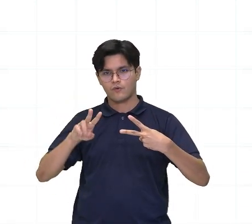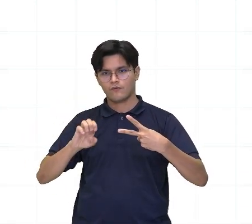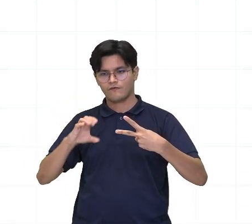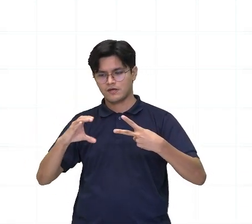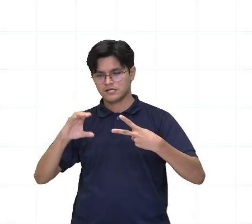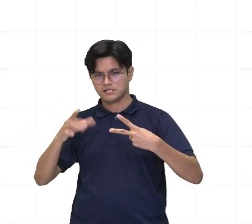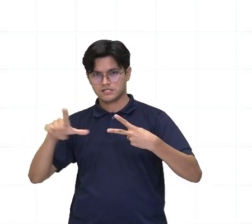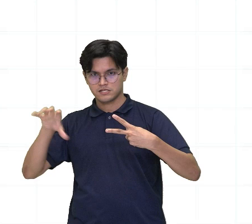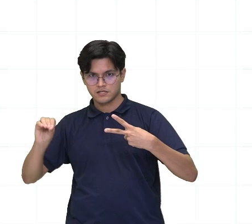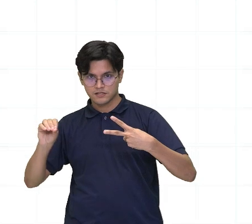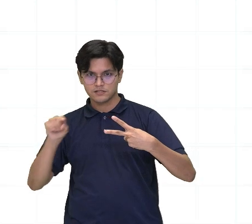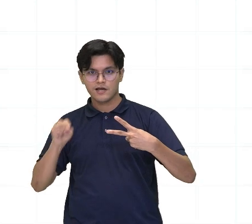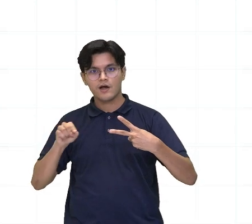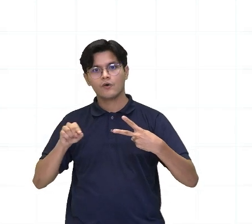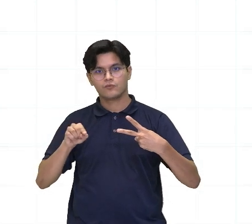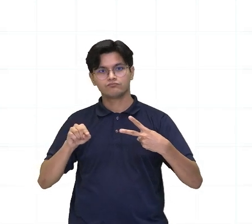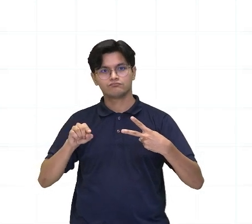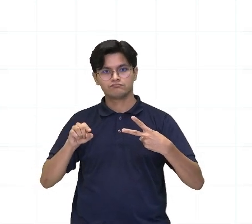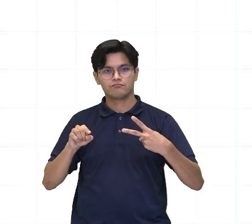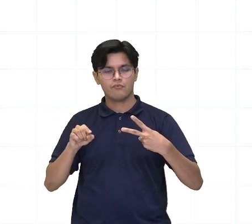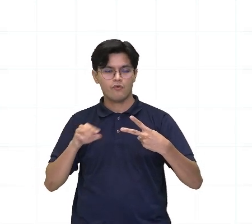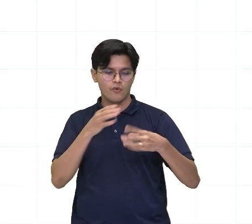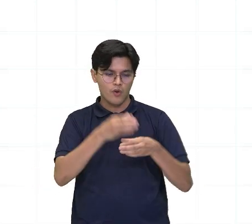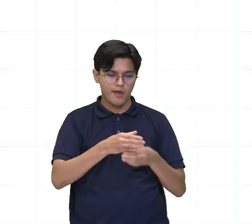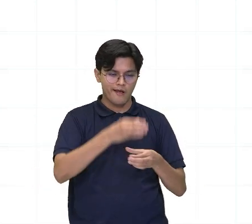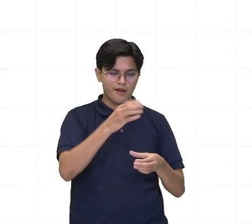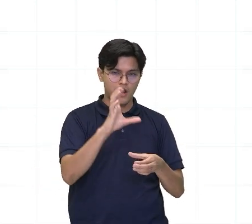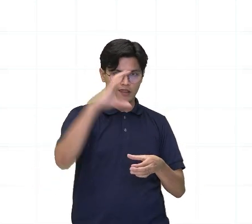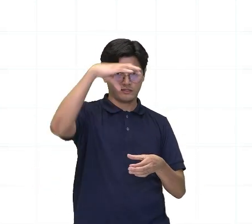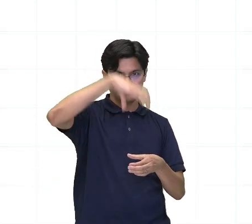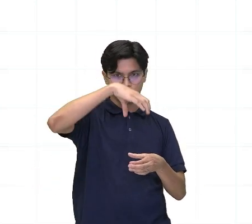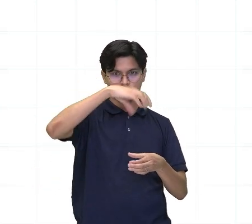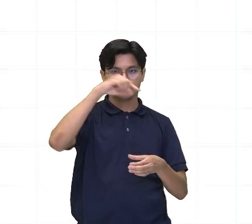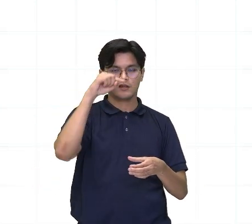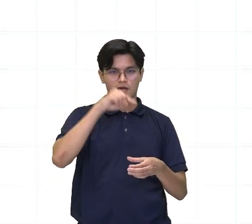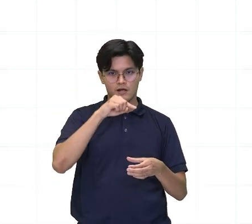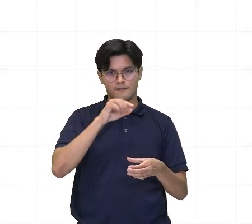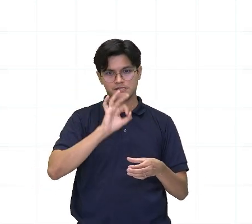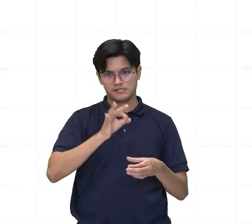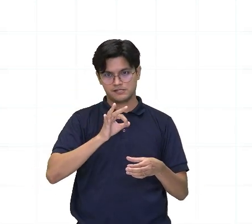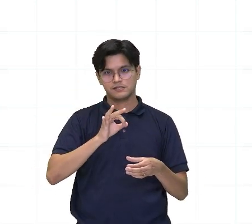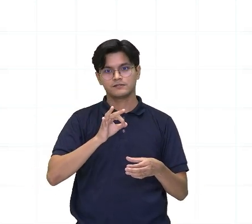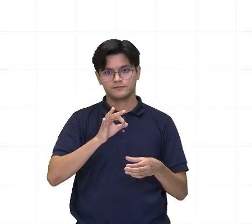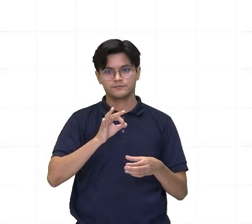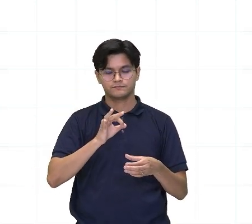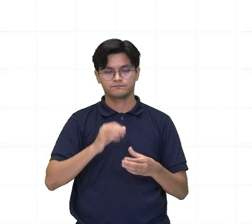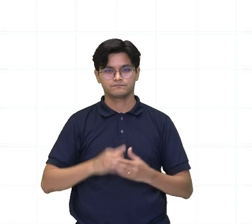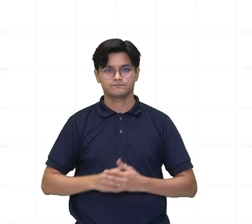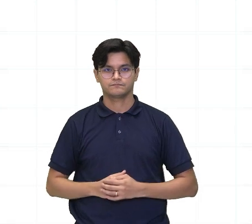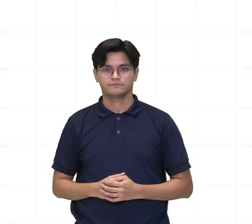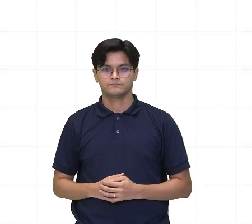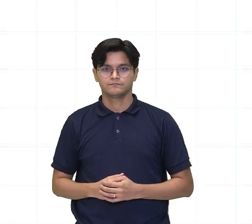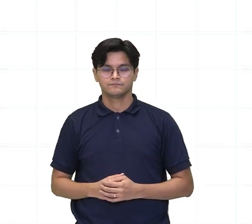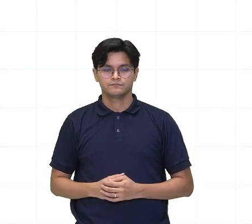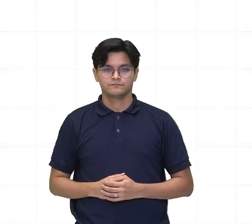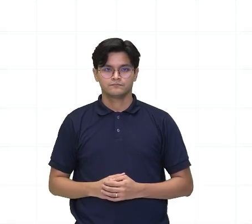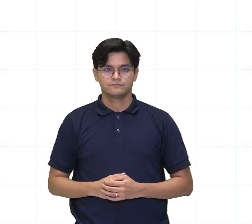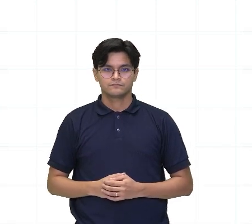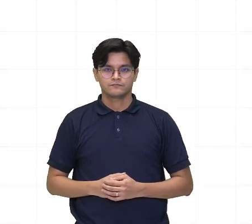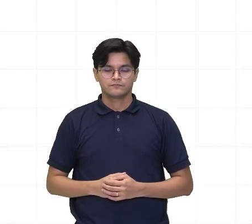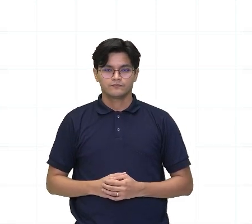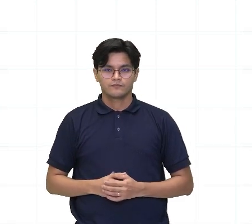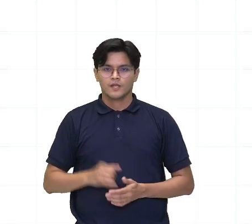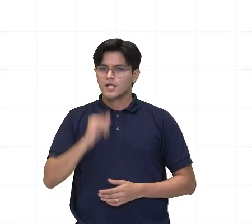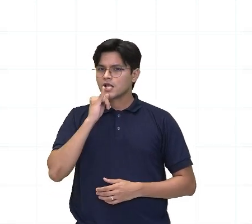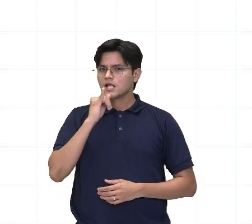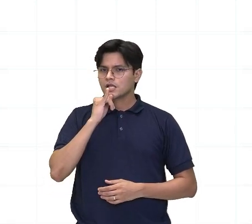por convenção com o ar do ambiente. Convenção, faça aí na sua cabeça uma imagem como